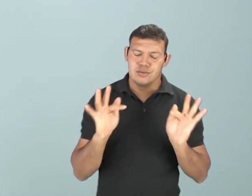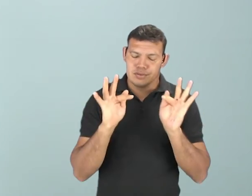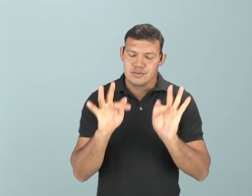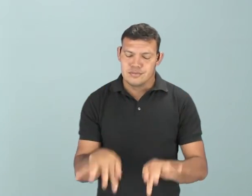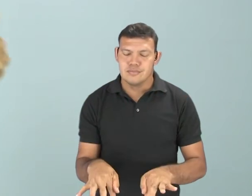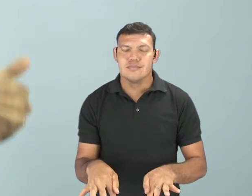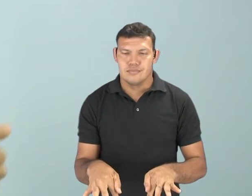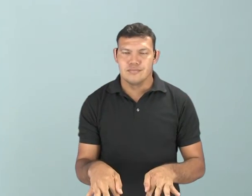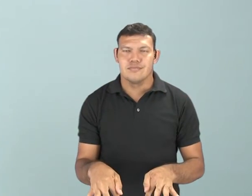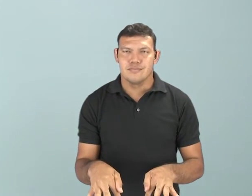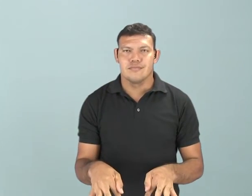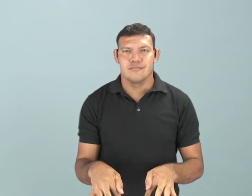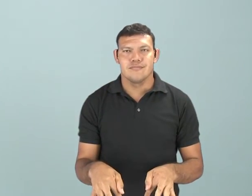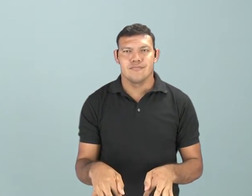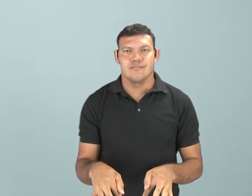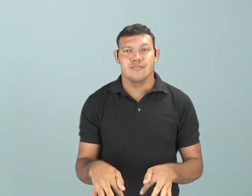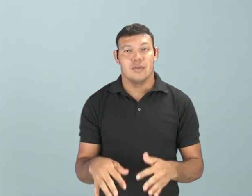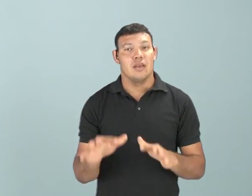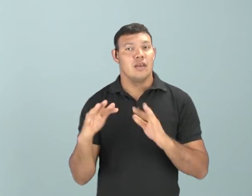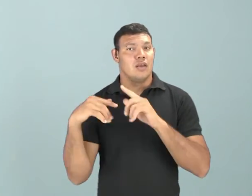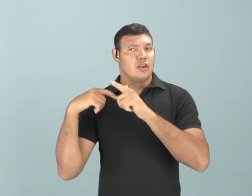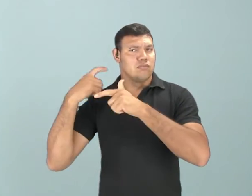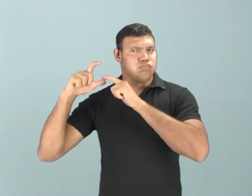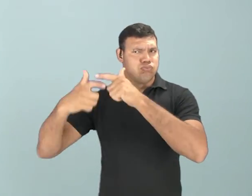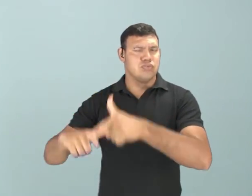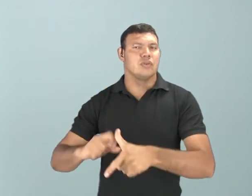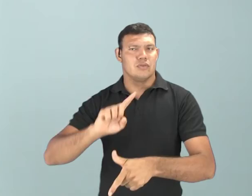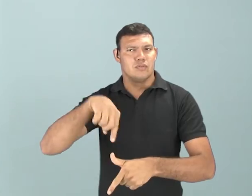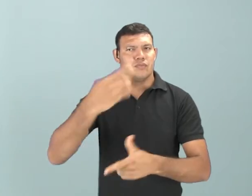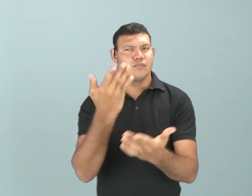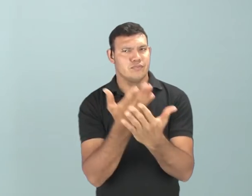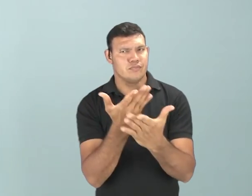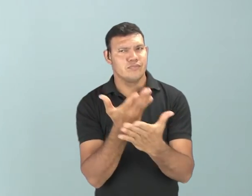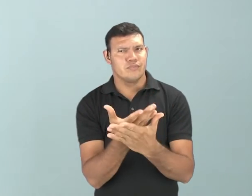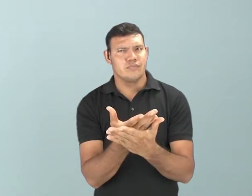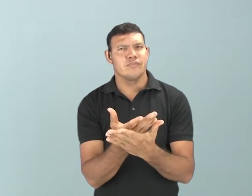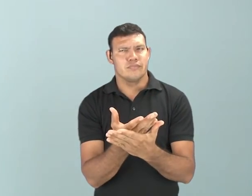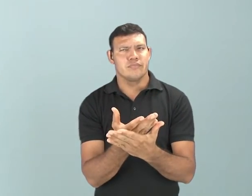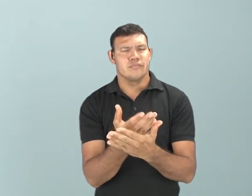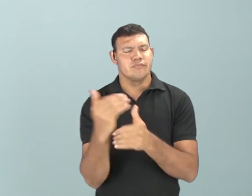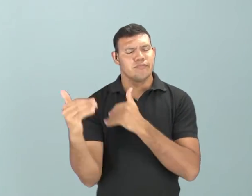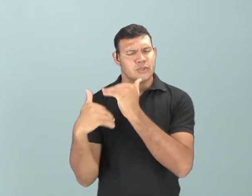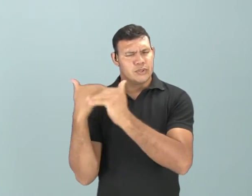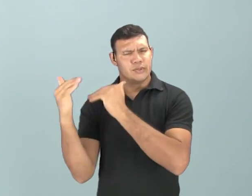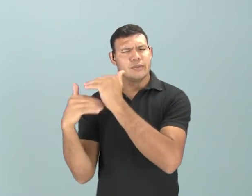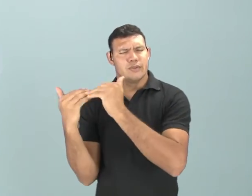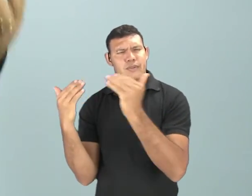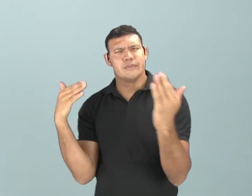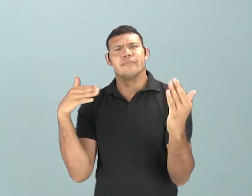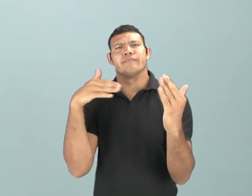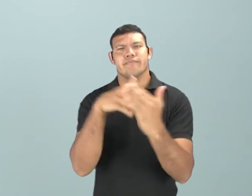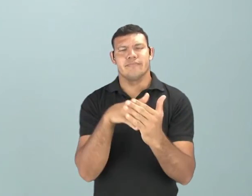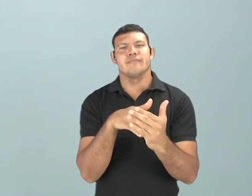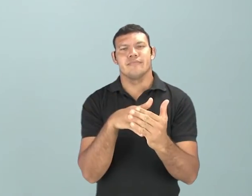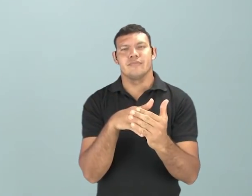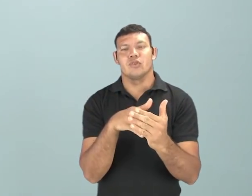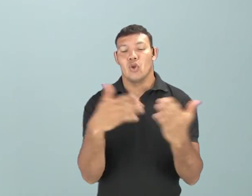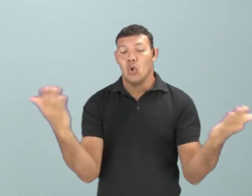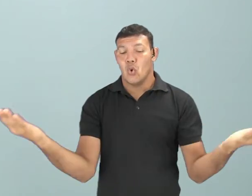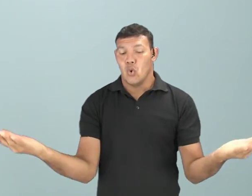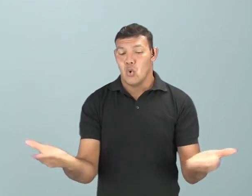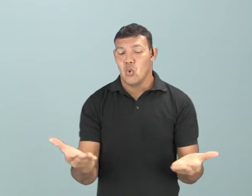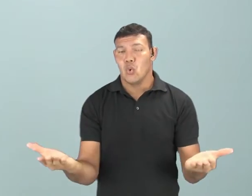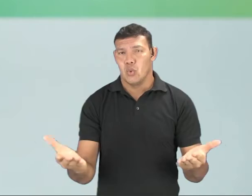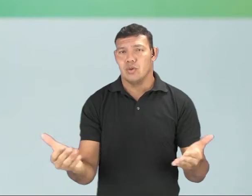por aqui essa parte teórica para que na próxima aula a gente possa desenvolver ainda até chegar à configuração